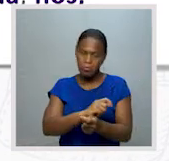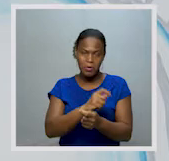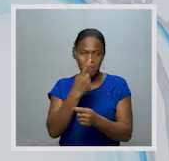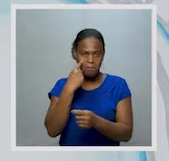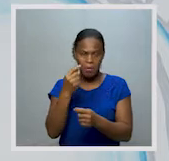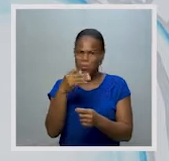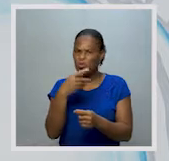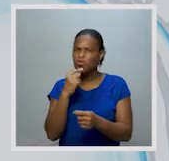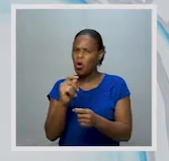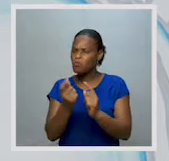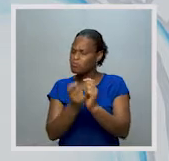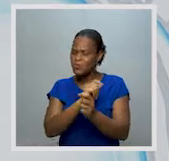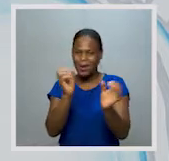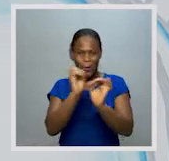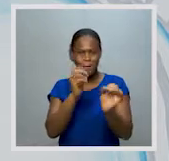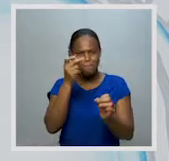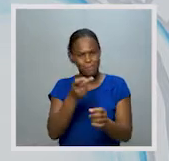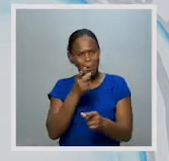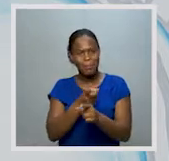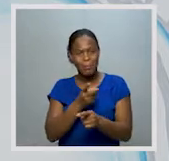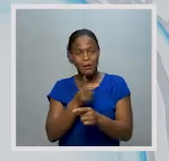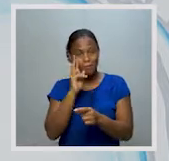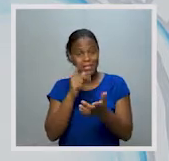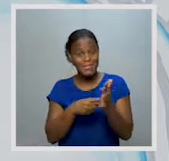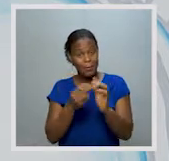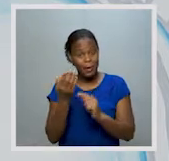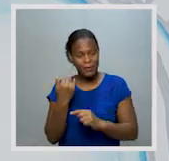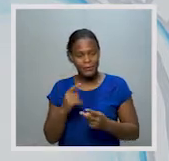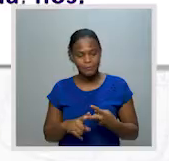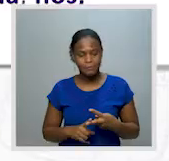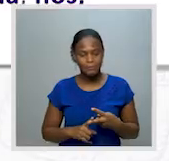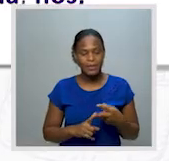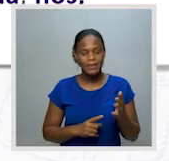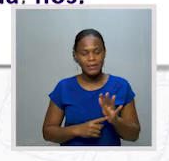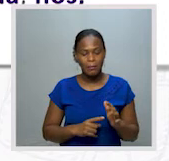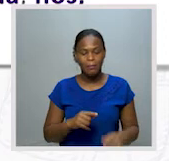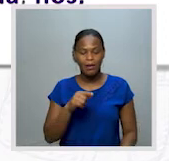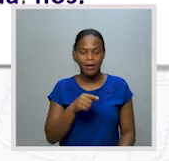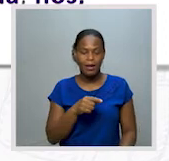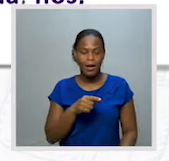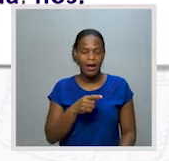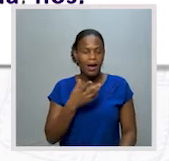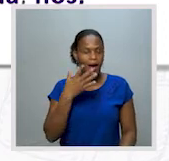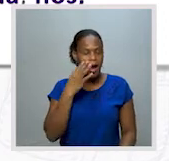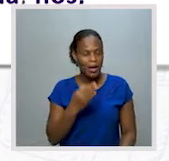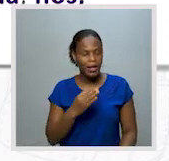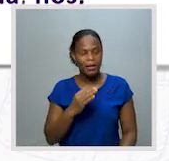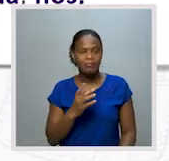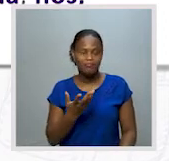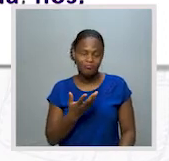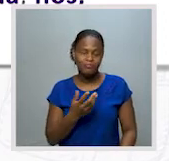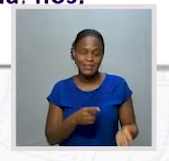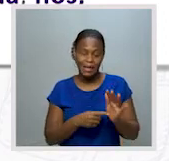E já vimos isso nos exemplos que vocês assistiram. Exemplo, está lá, ainda para